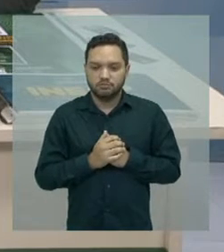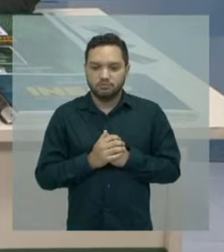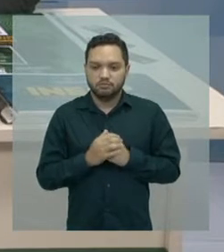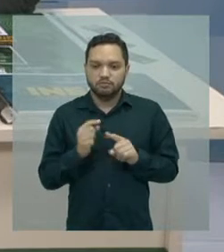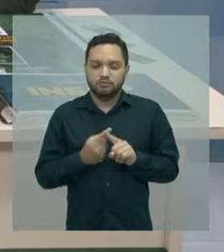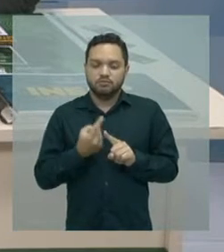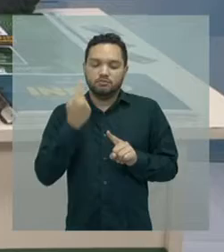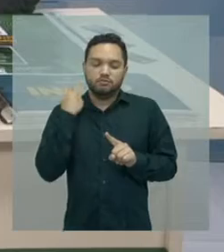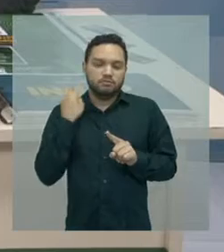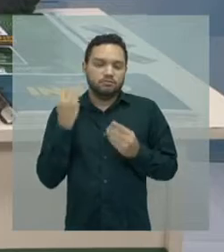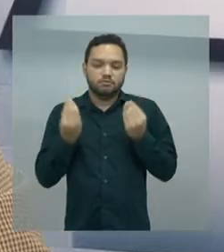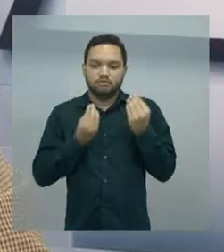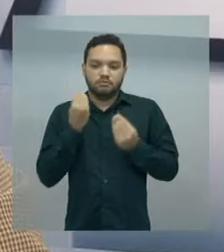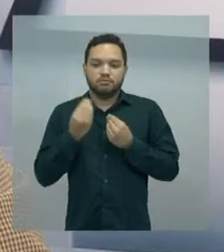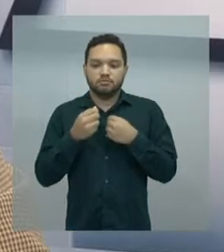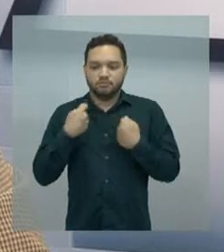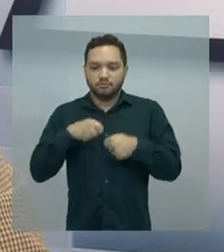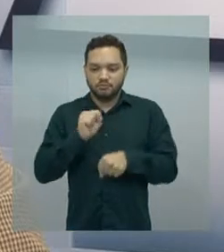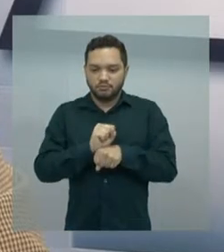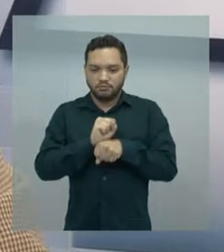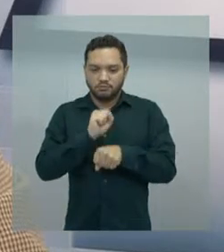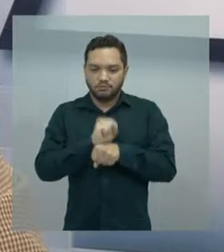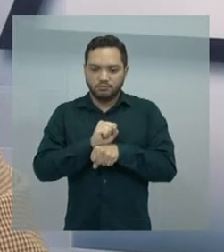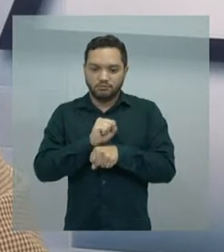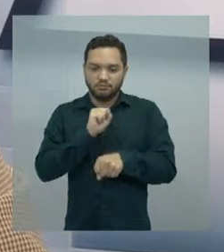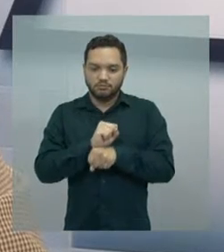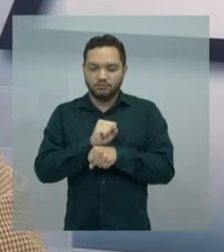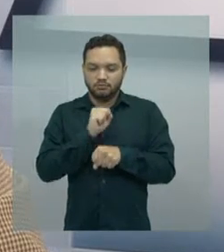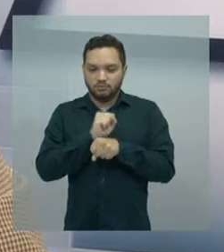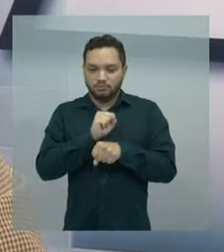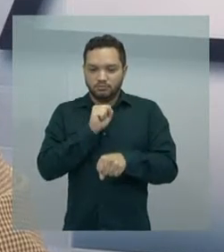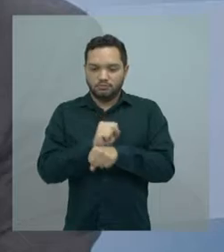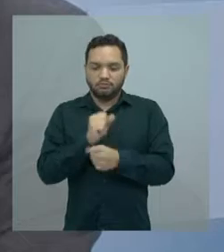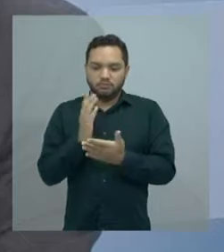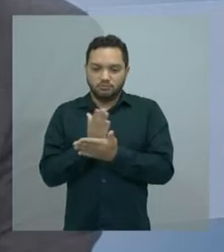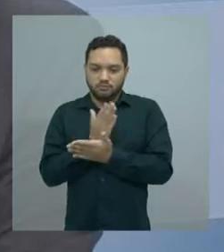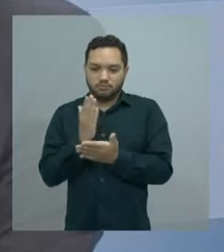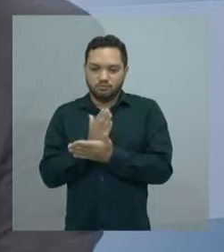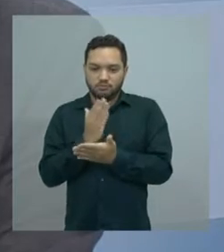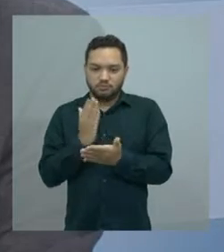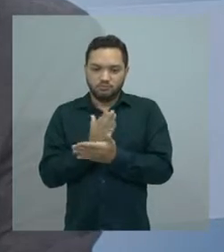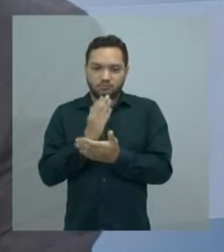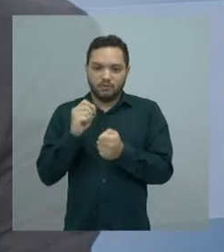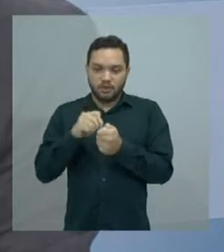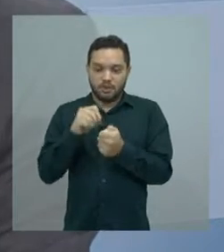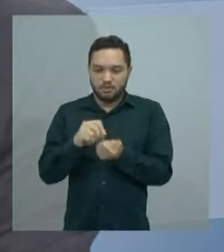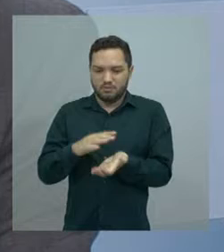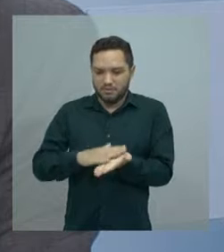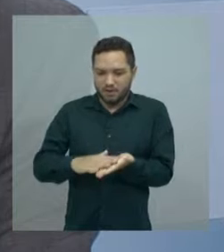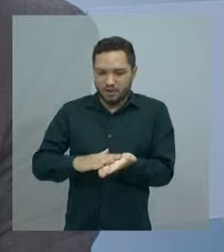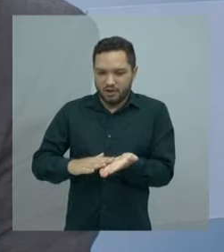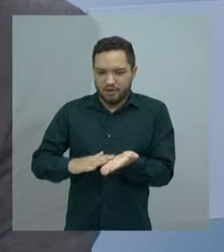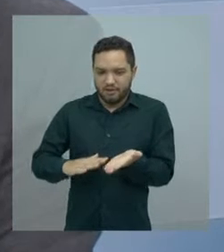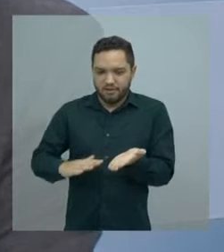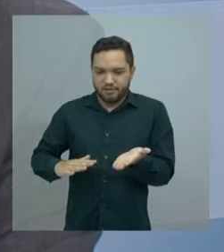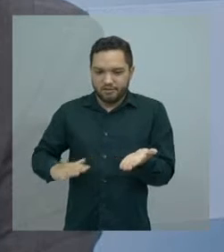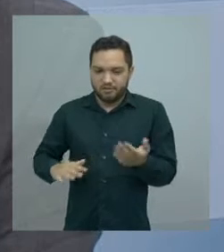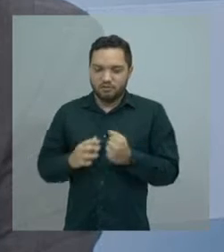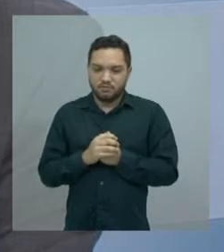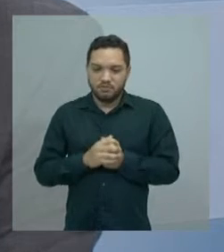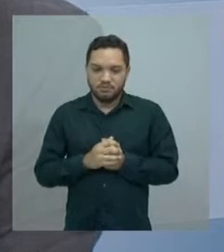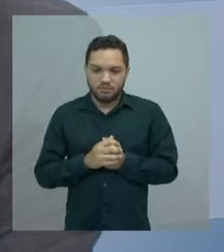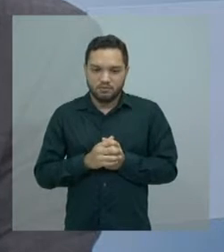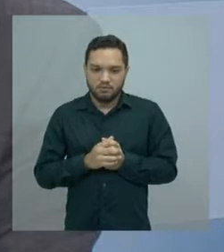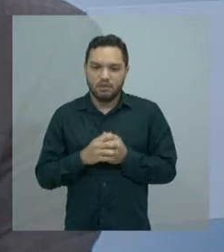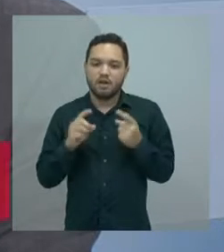única possibilidade era esperar que as publicações fossem feitas em braille, a partir de